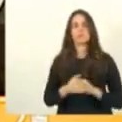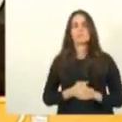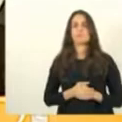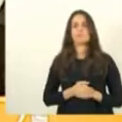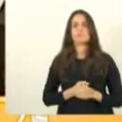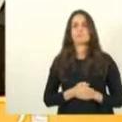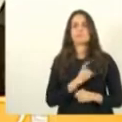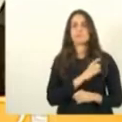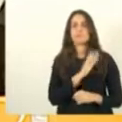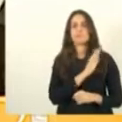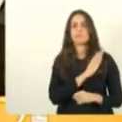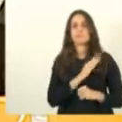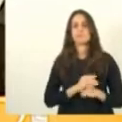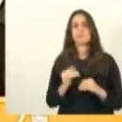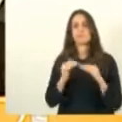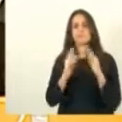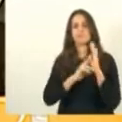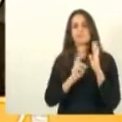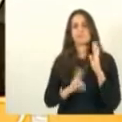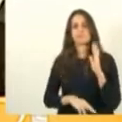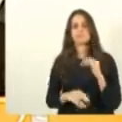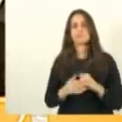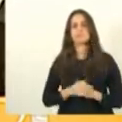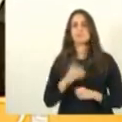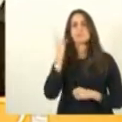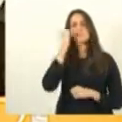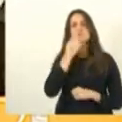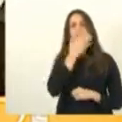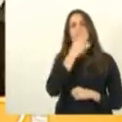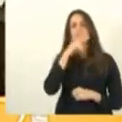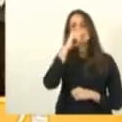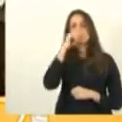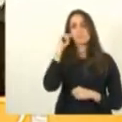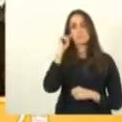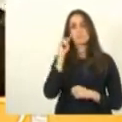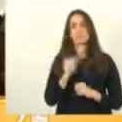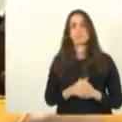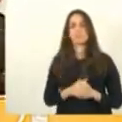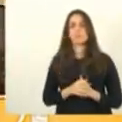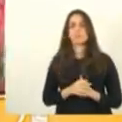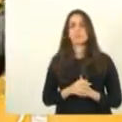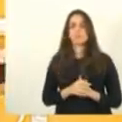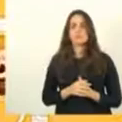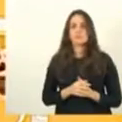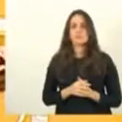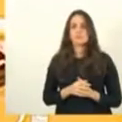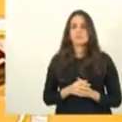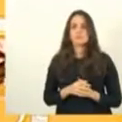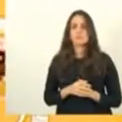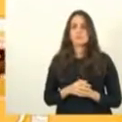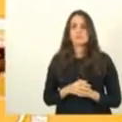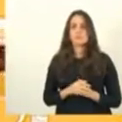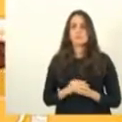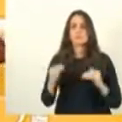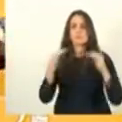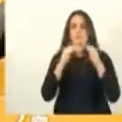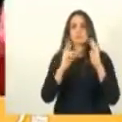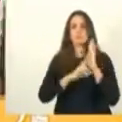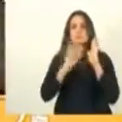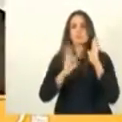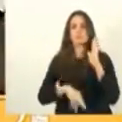Danilo Baense. Com o relator, presidente. Deputado Capitão Assunção. Claro. Com o